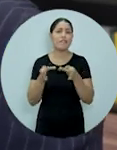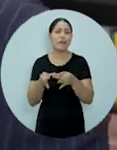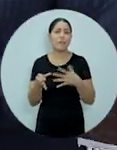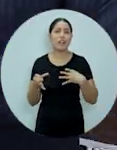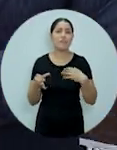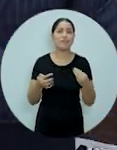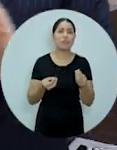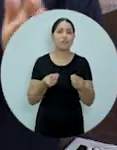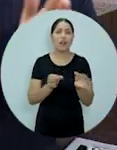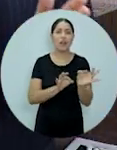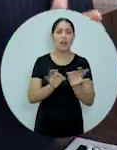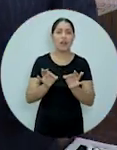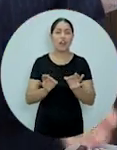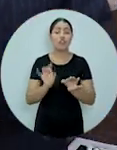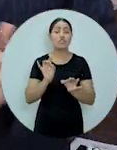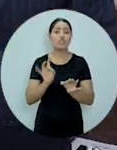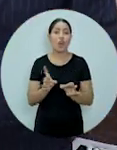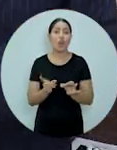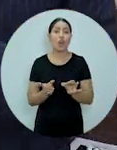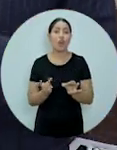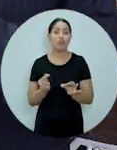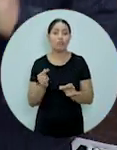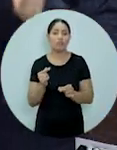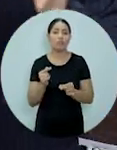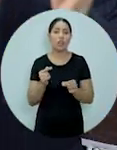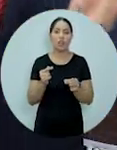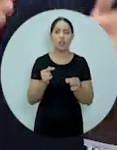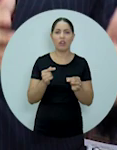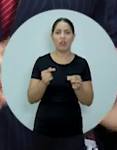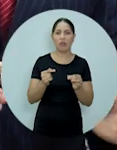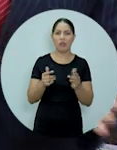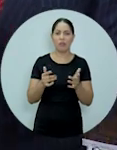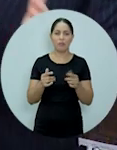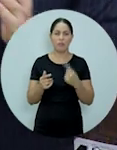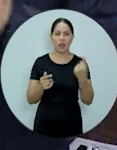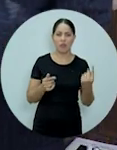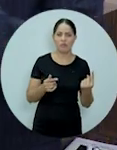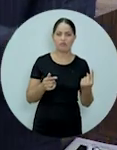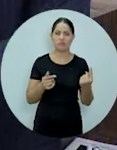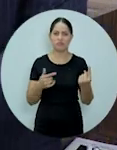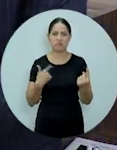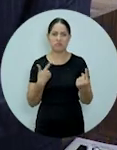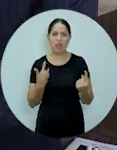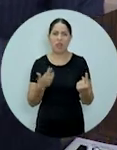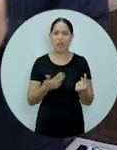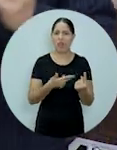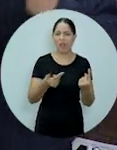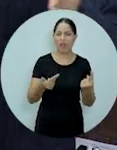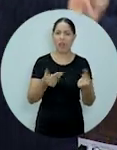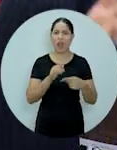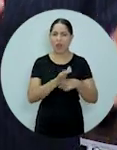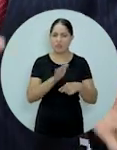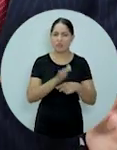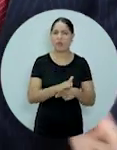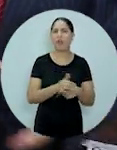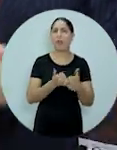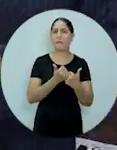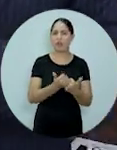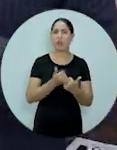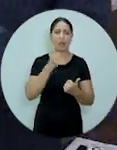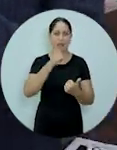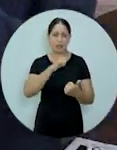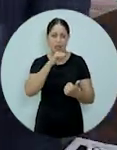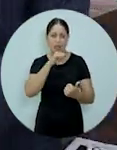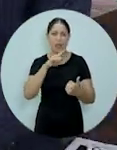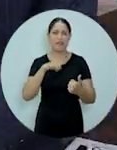você vai fazer? Você vai preparar as condições materiais. Um pré-natal decente, uma maternidade assistida, segurança nutricional